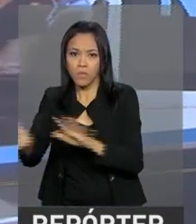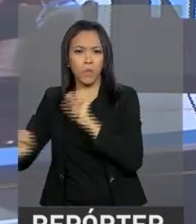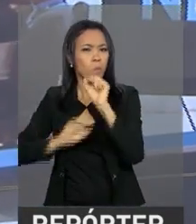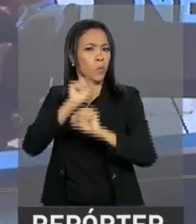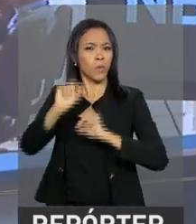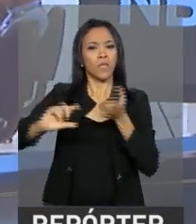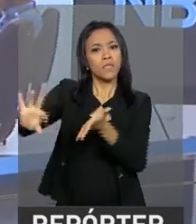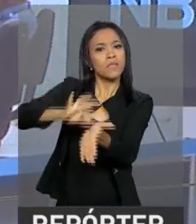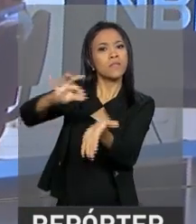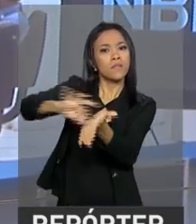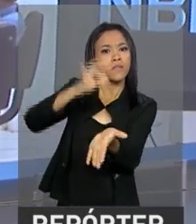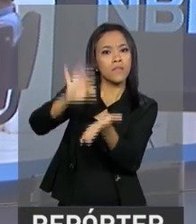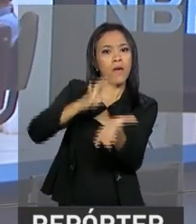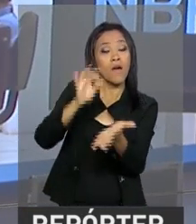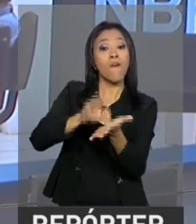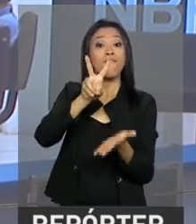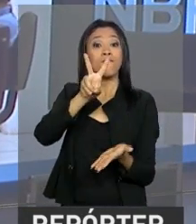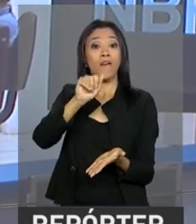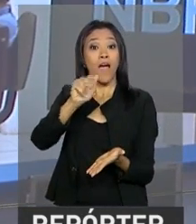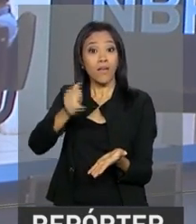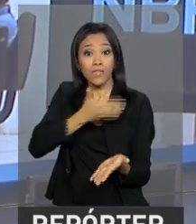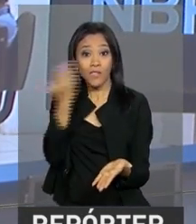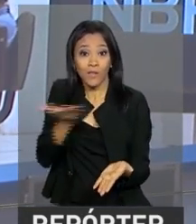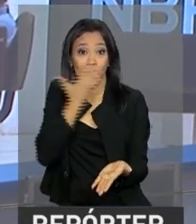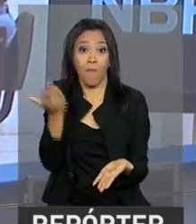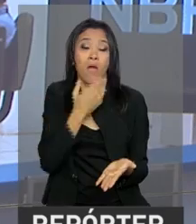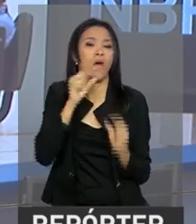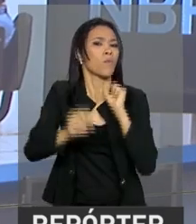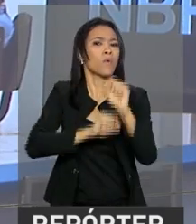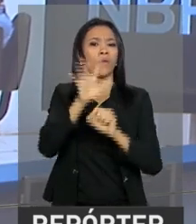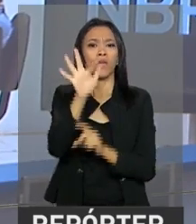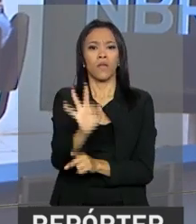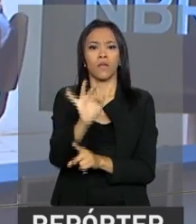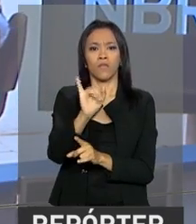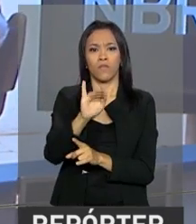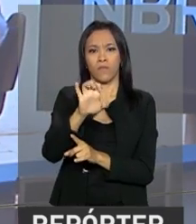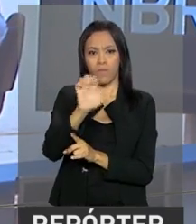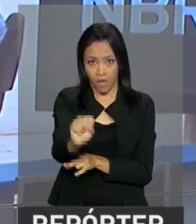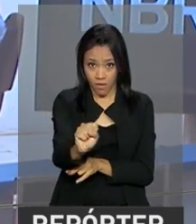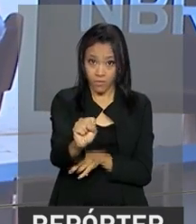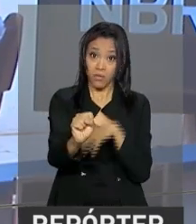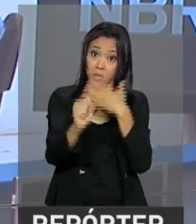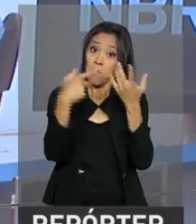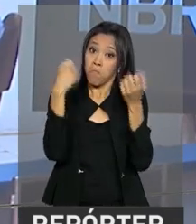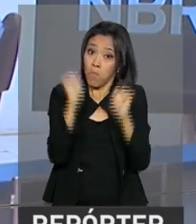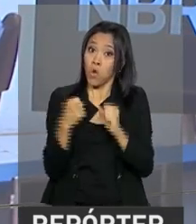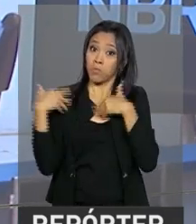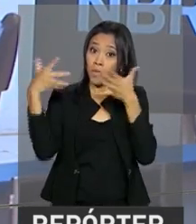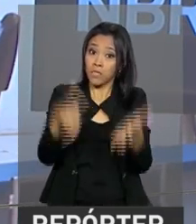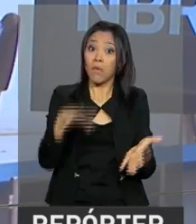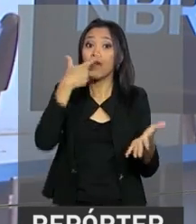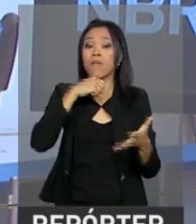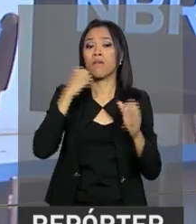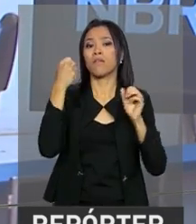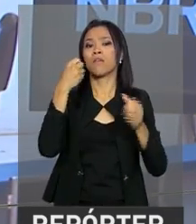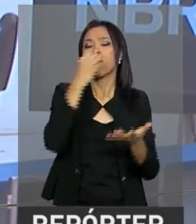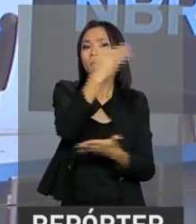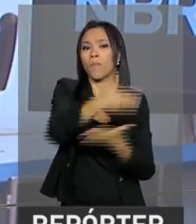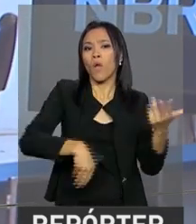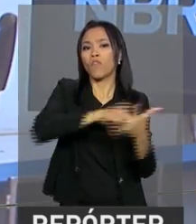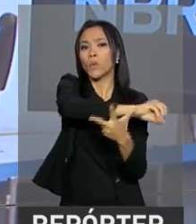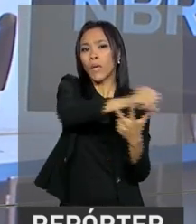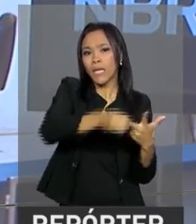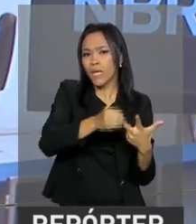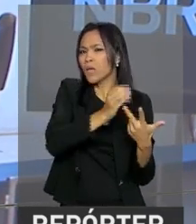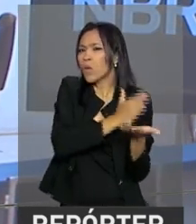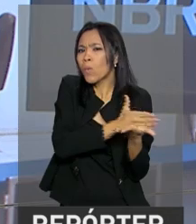inscrição para vagas remanescentes do FIES que é o fundo de financiamento estudantil pode participar Quem fez o Enem a partir de